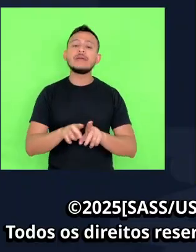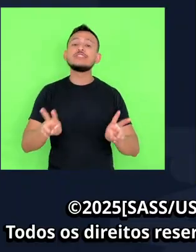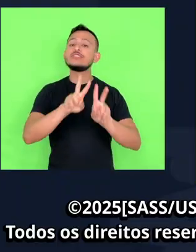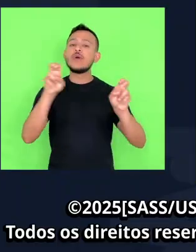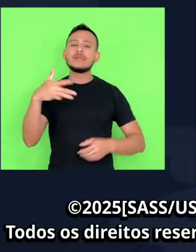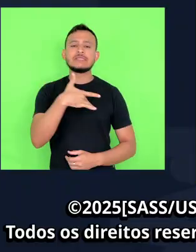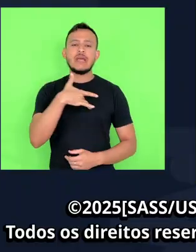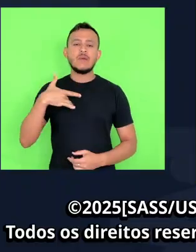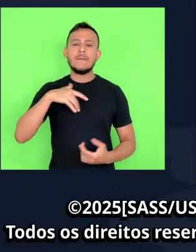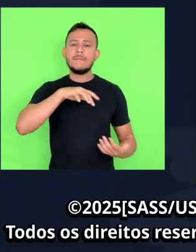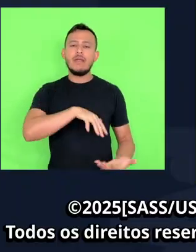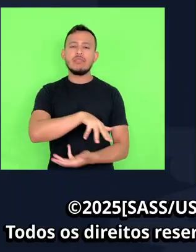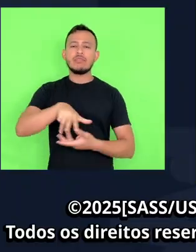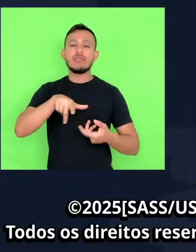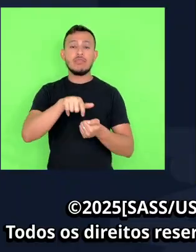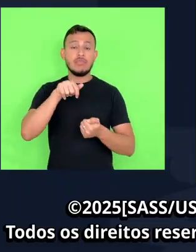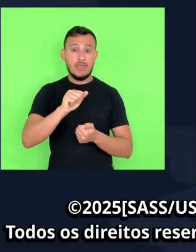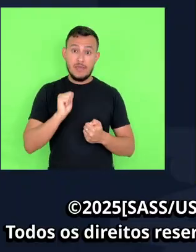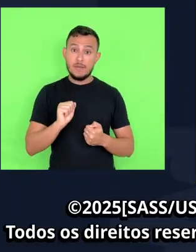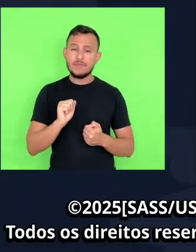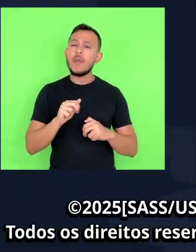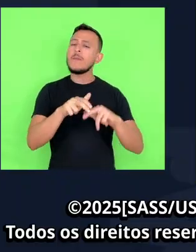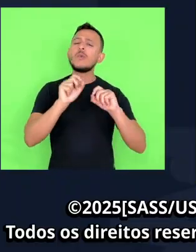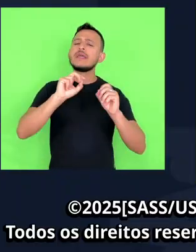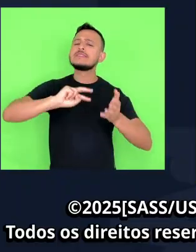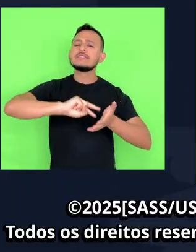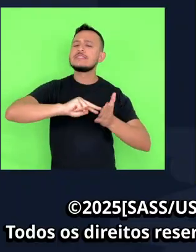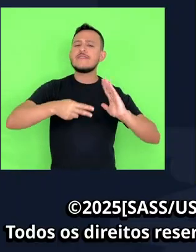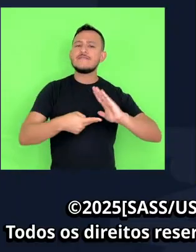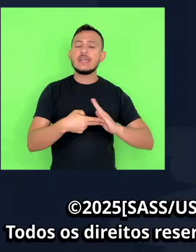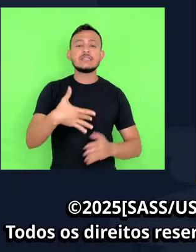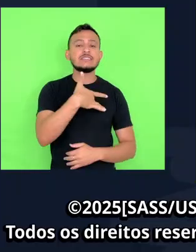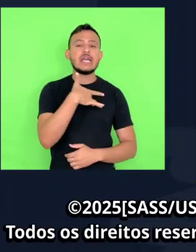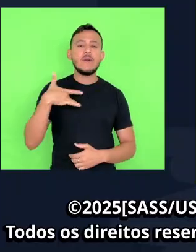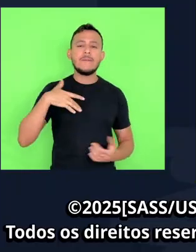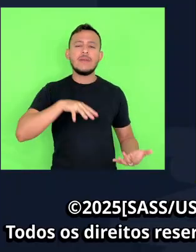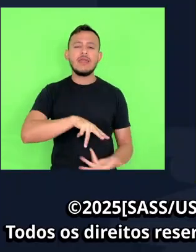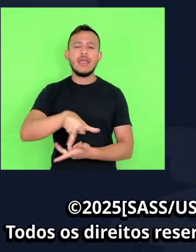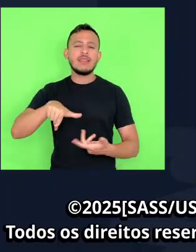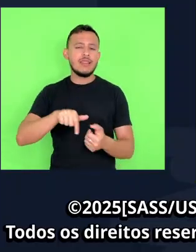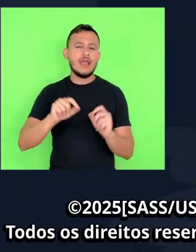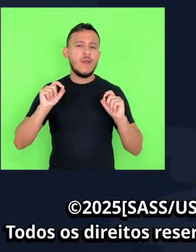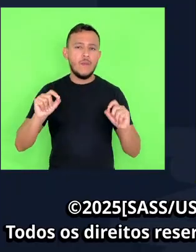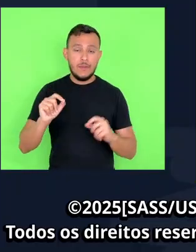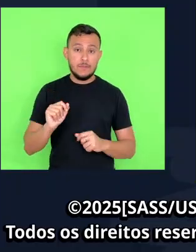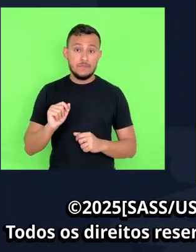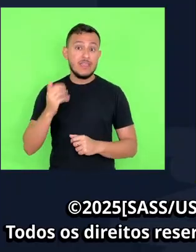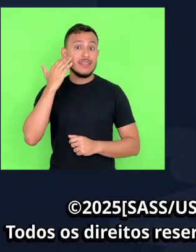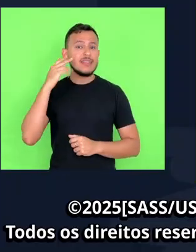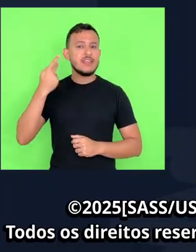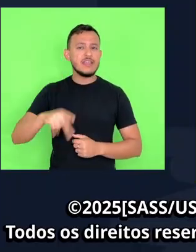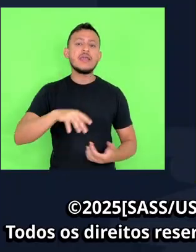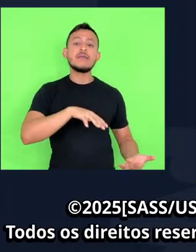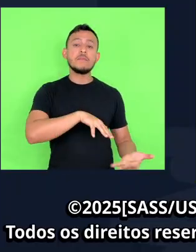saúde planetária, né? Então, vamos falar o que é saúde planetária. Entendendo o nosso